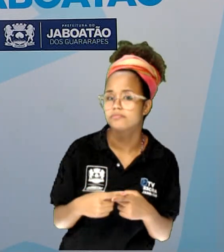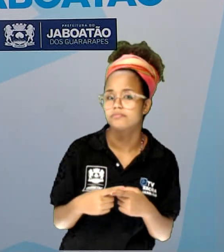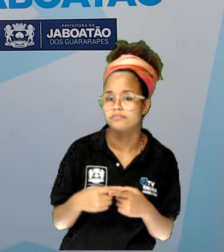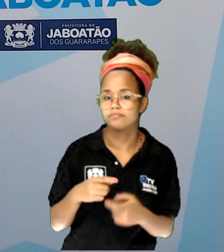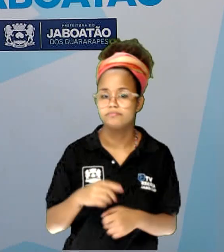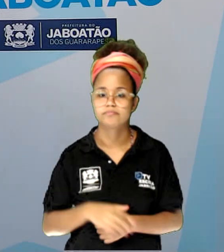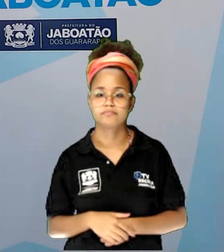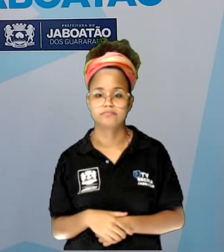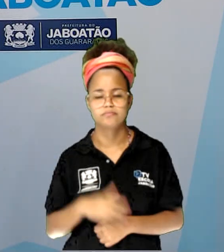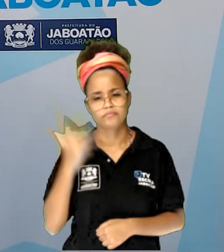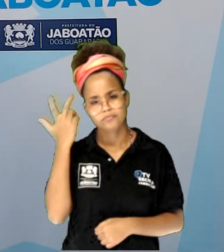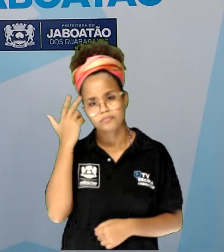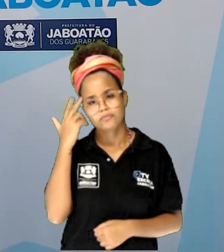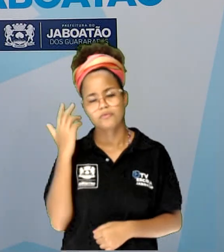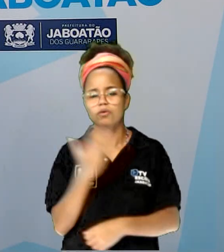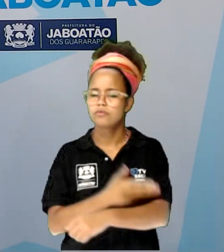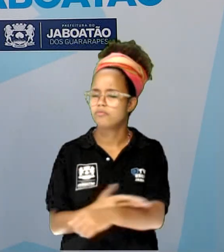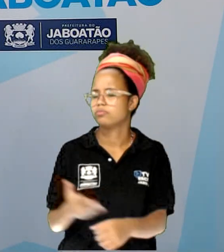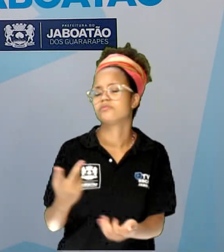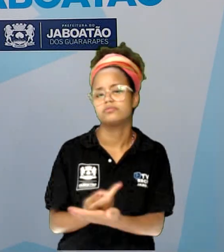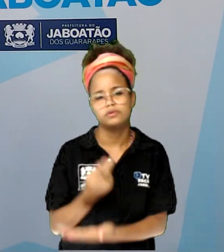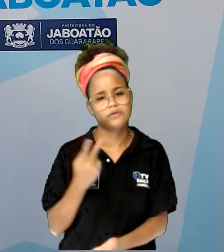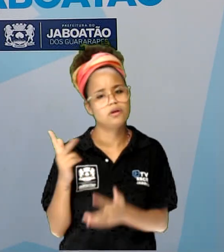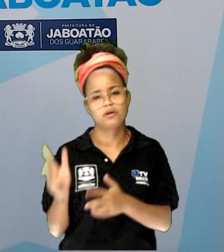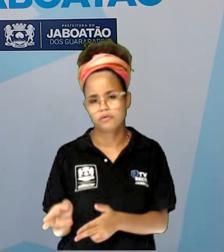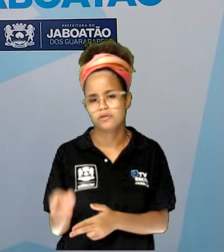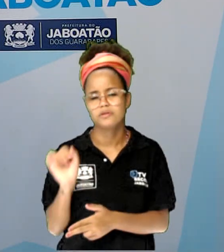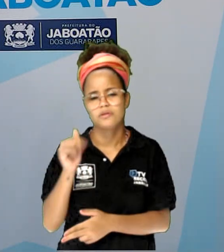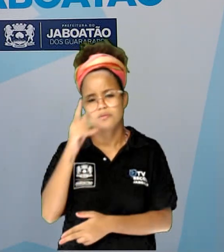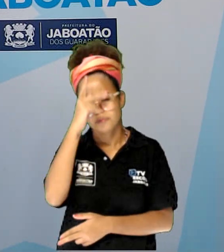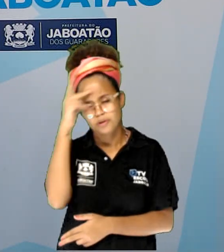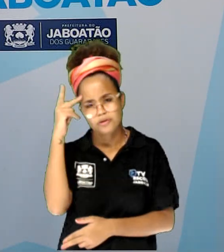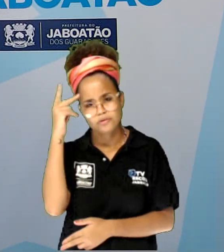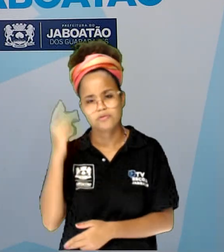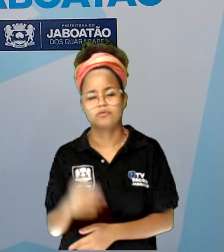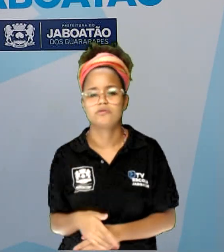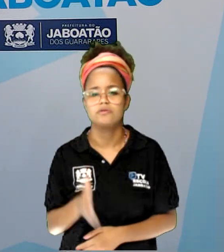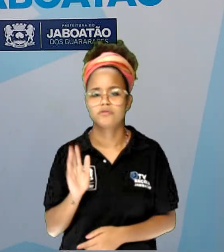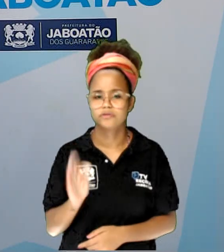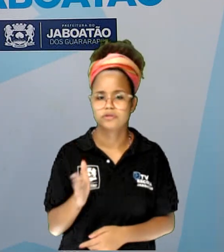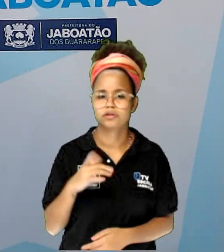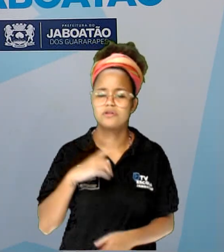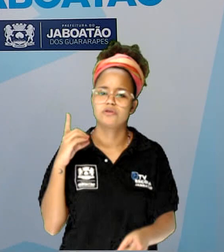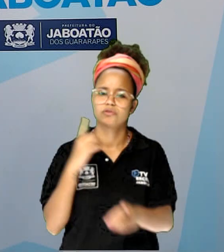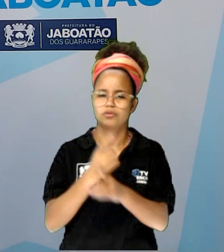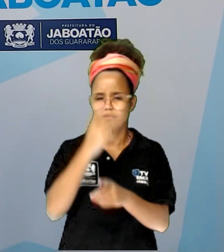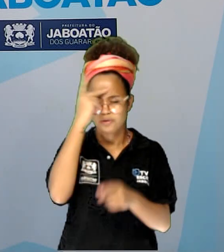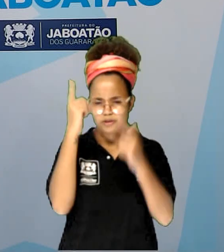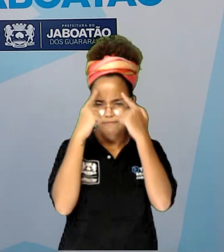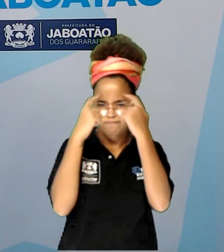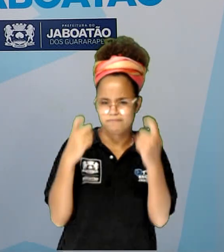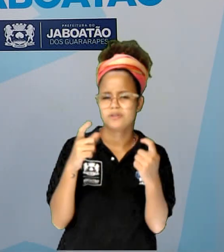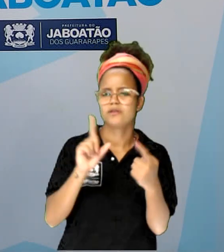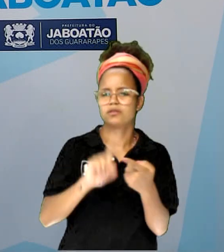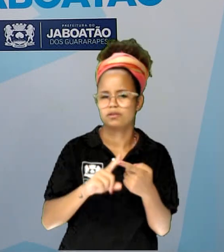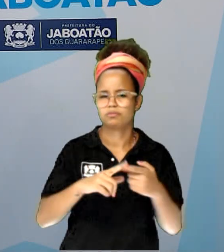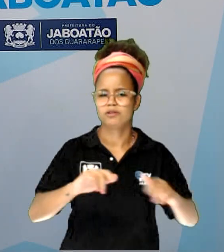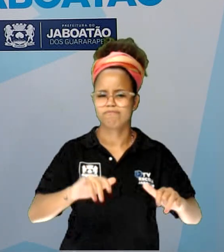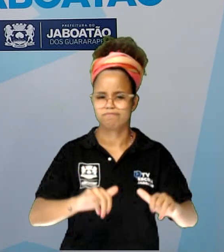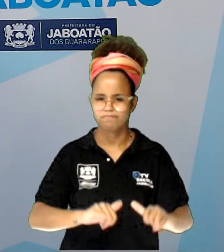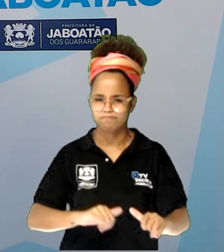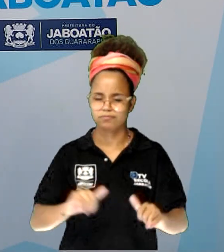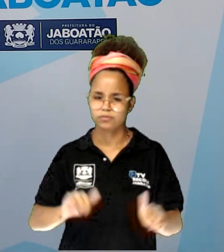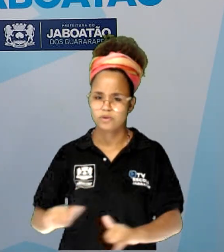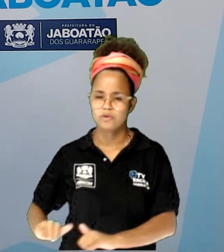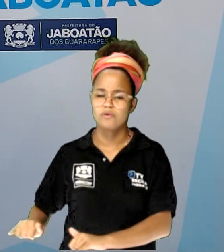né, costuma acontecer dessa forma. Quem se envolve com pessoas violentas, né, acaba sofrendo algum tipo de violência.